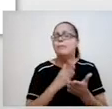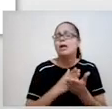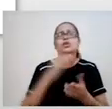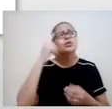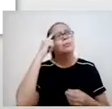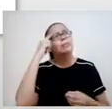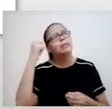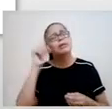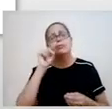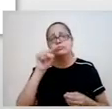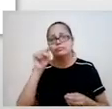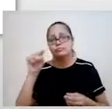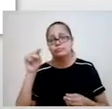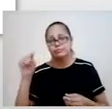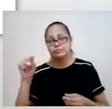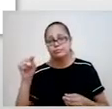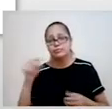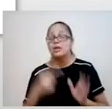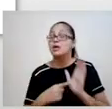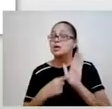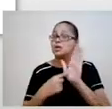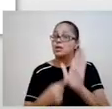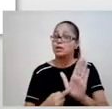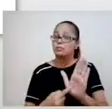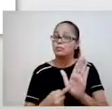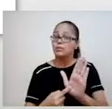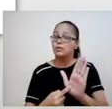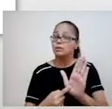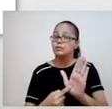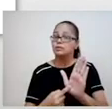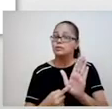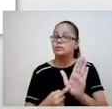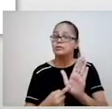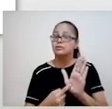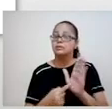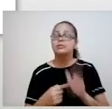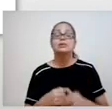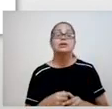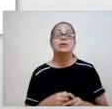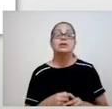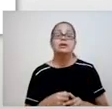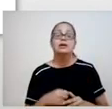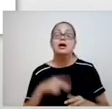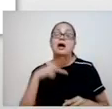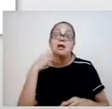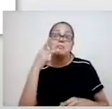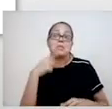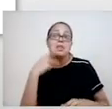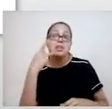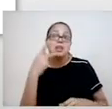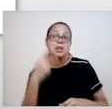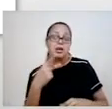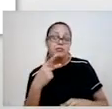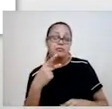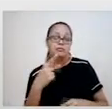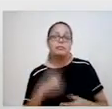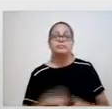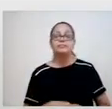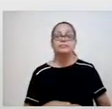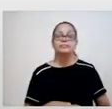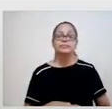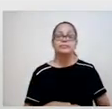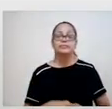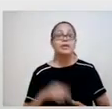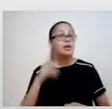essa pontuação, ela reflete aí, portanto, a entonação que é colocada na frase e a intenção.